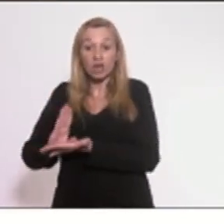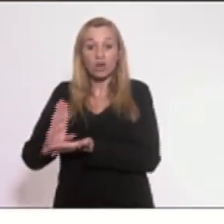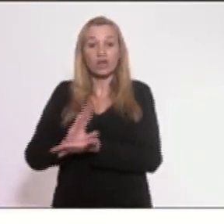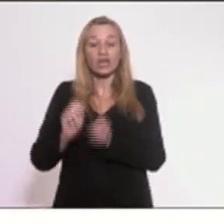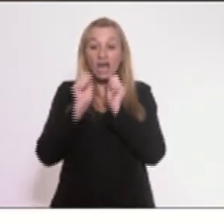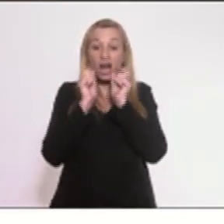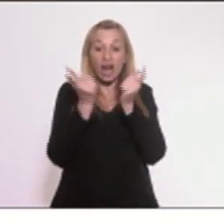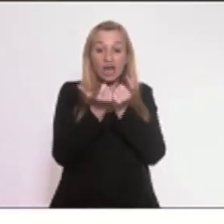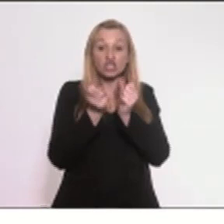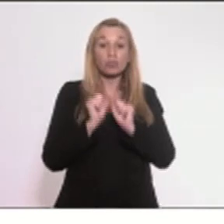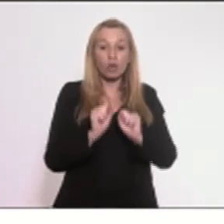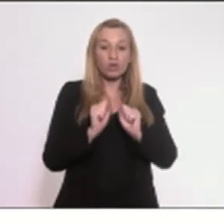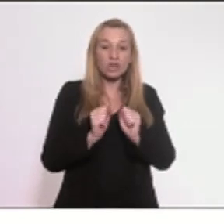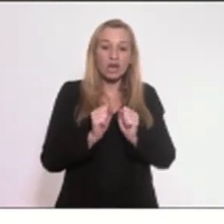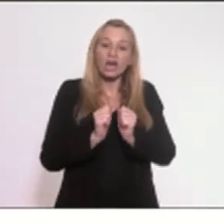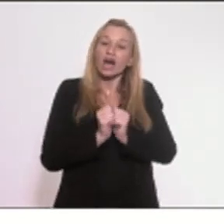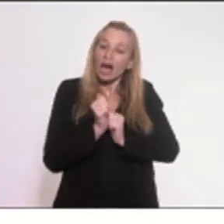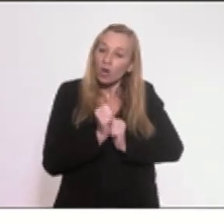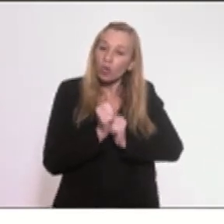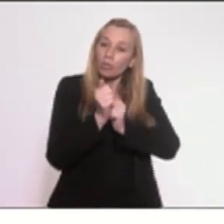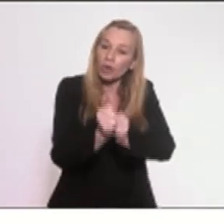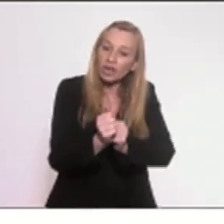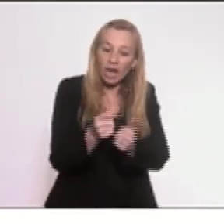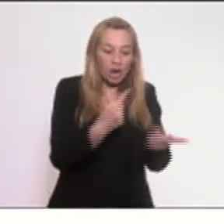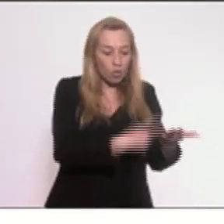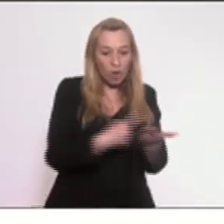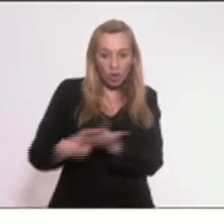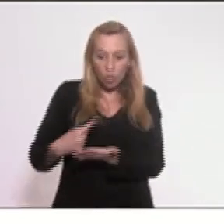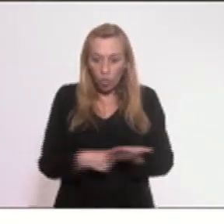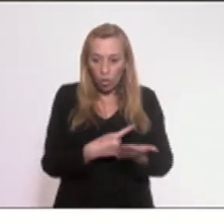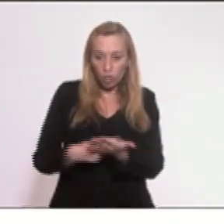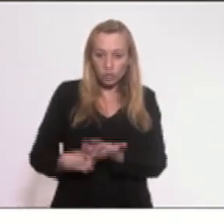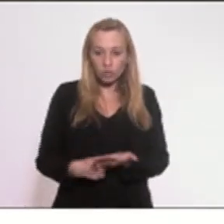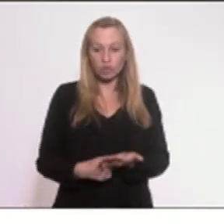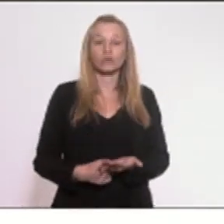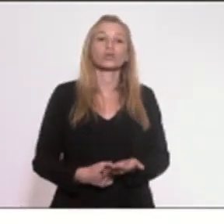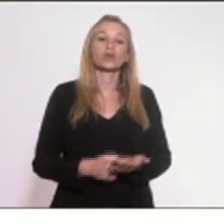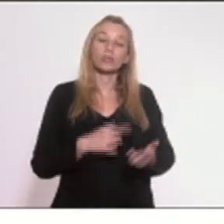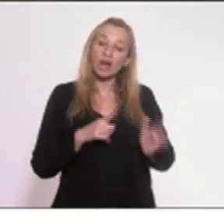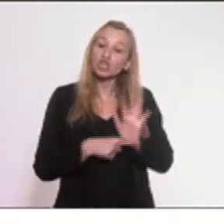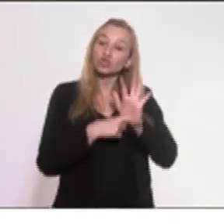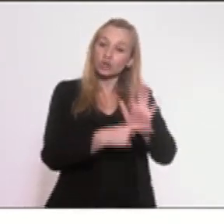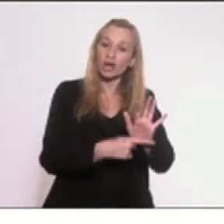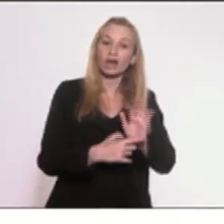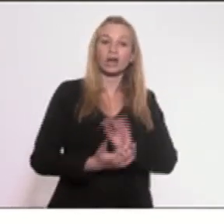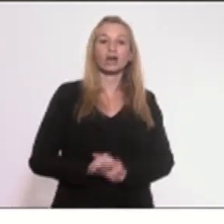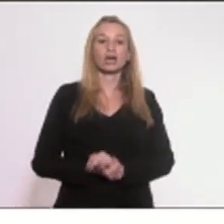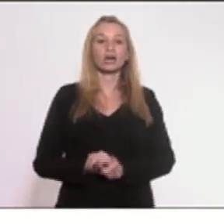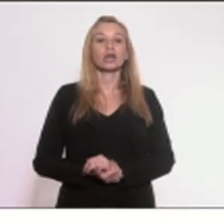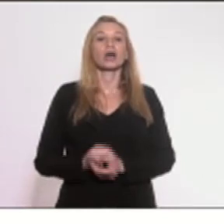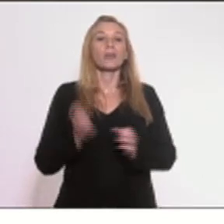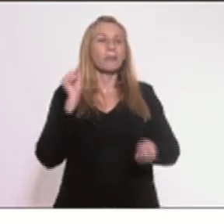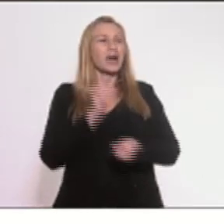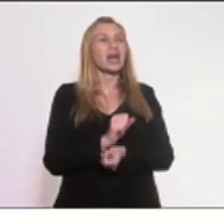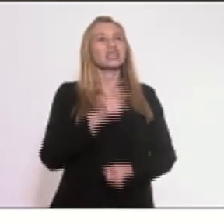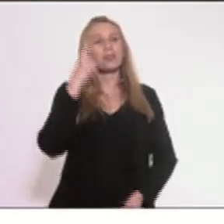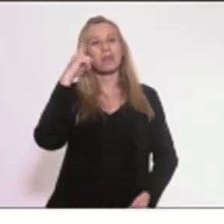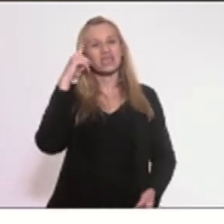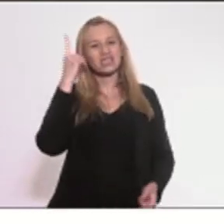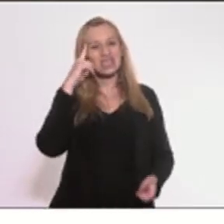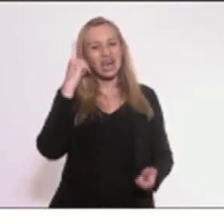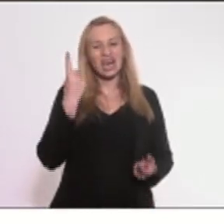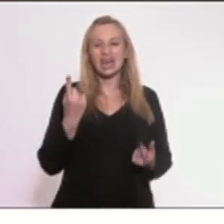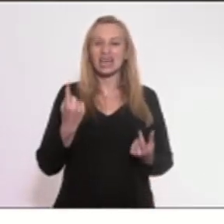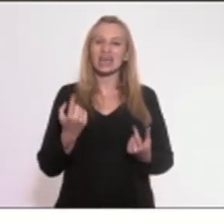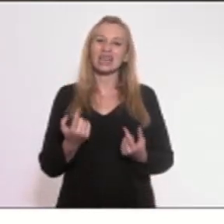zelar para que o Estado do Rio de Janeiro não seja prejudicado. É hora, presidente, de parar de pensar em oposição e